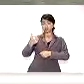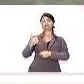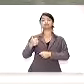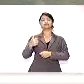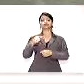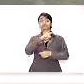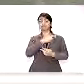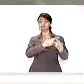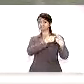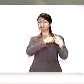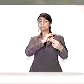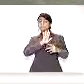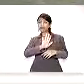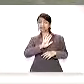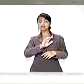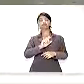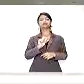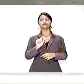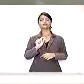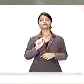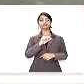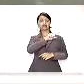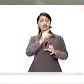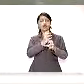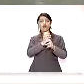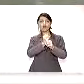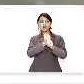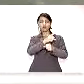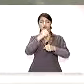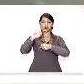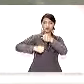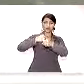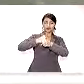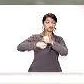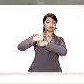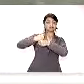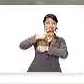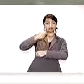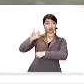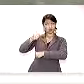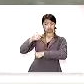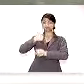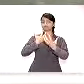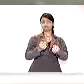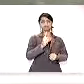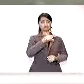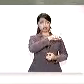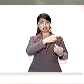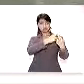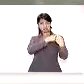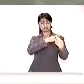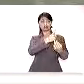responsável Mas pela desaprovação das contas do exercício 2011 condenando a beneficiar a devolução do